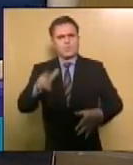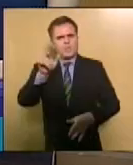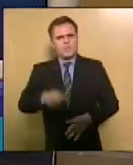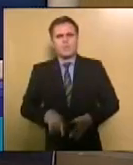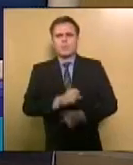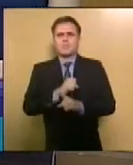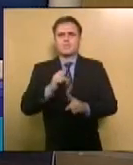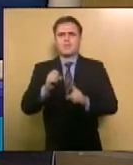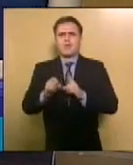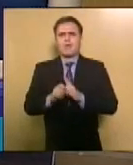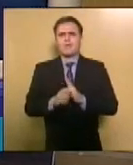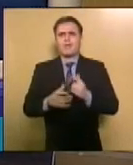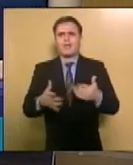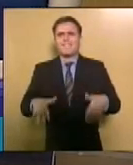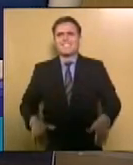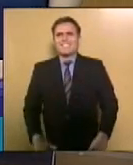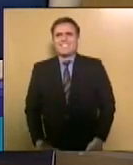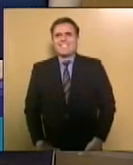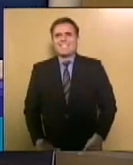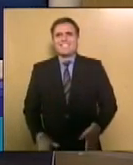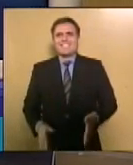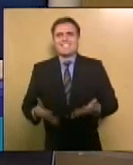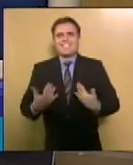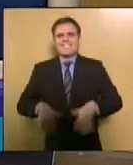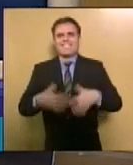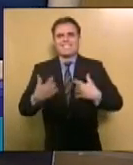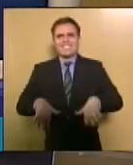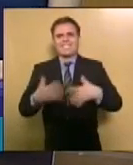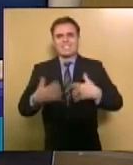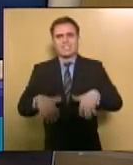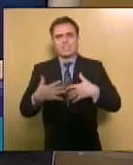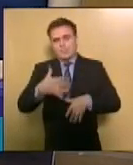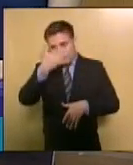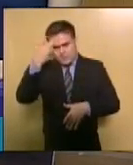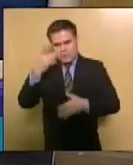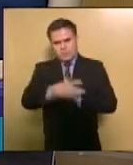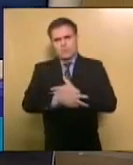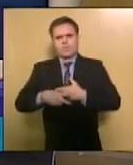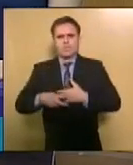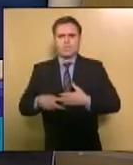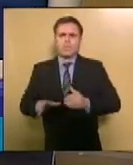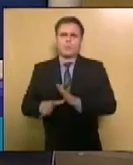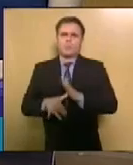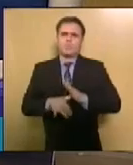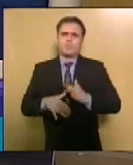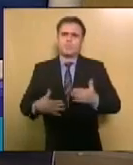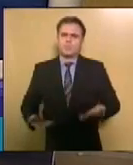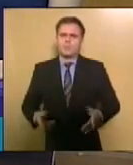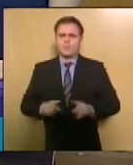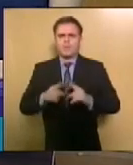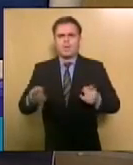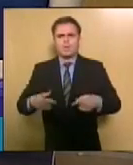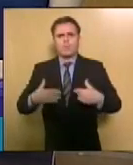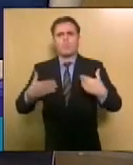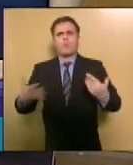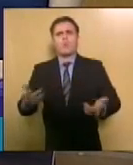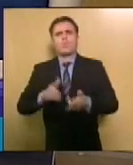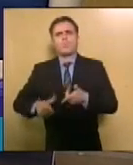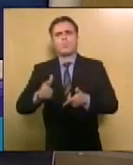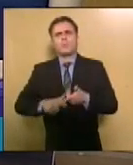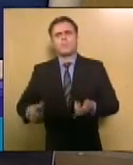Mercer dos criminosos então o medo é fundamental e é fundamental lidar com a administração de medo mas o que que causa medo na